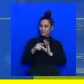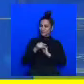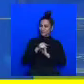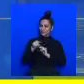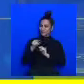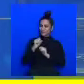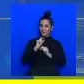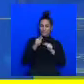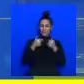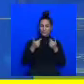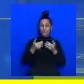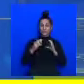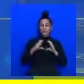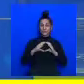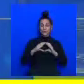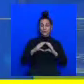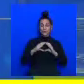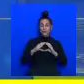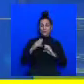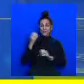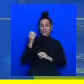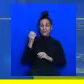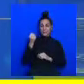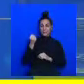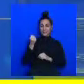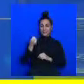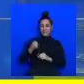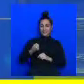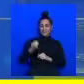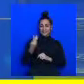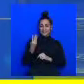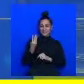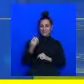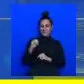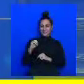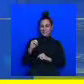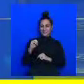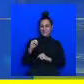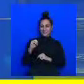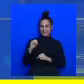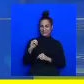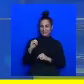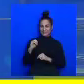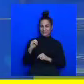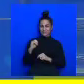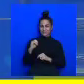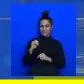Boa sorte para você. Bola branca, número 30. Branca, 30.